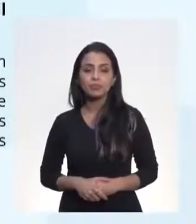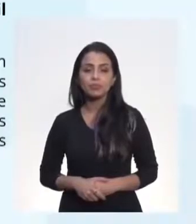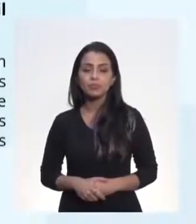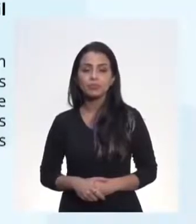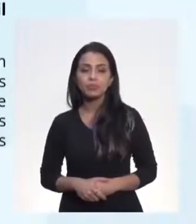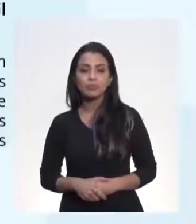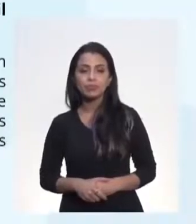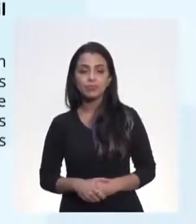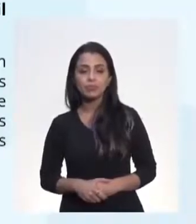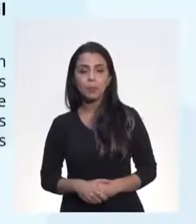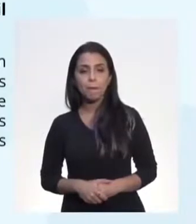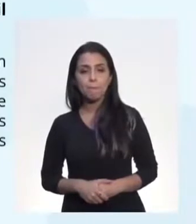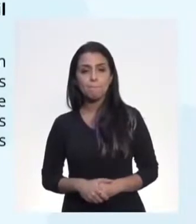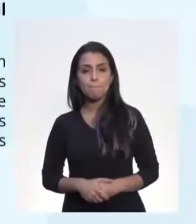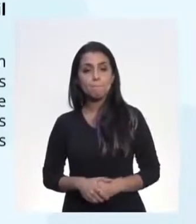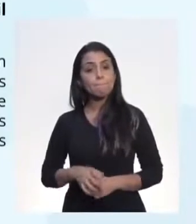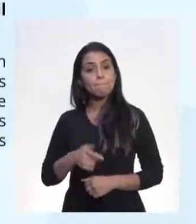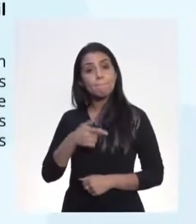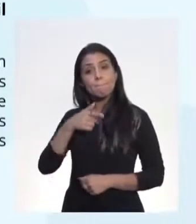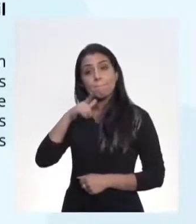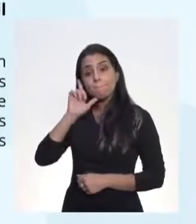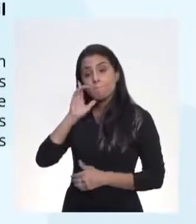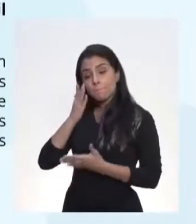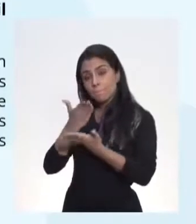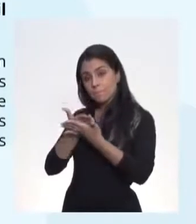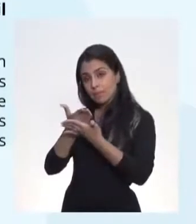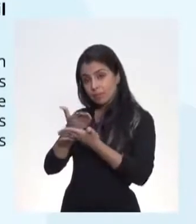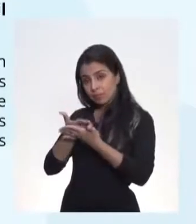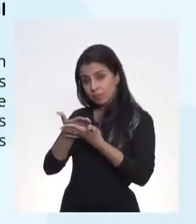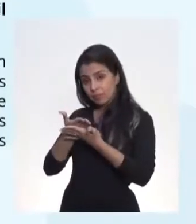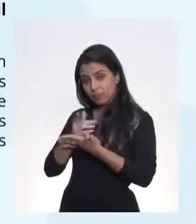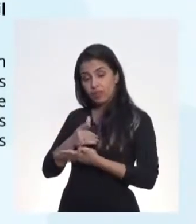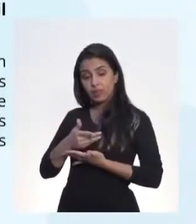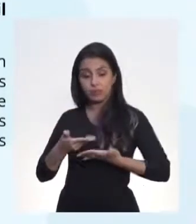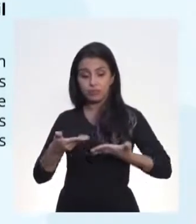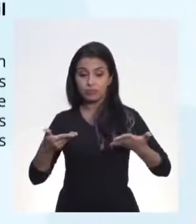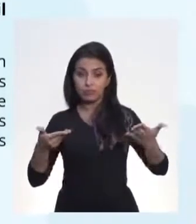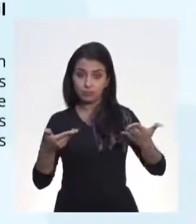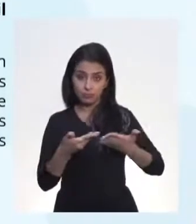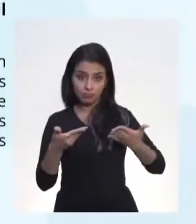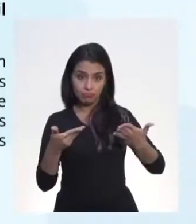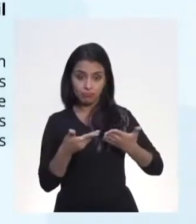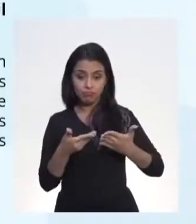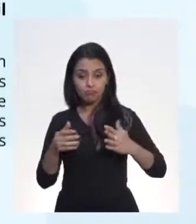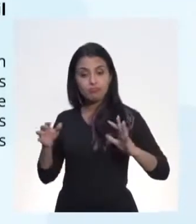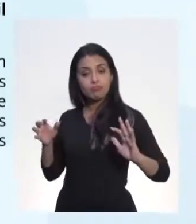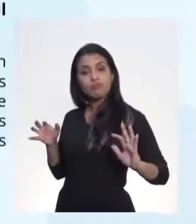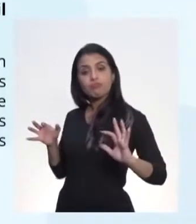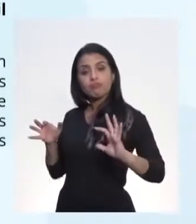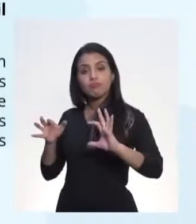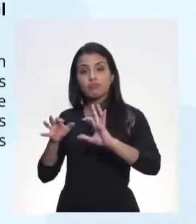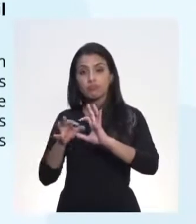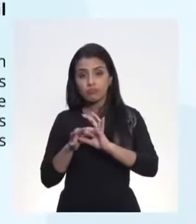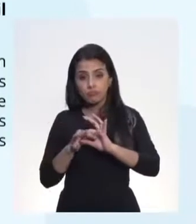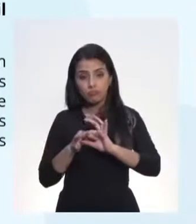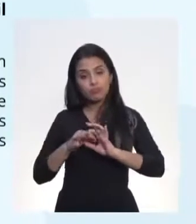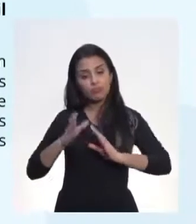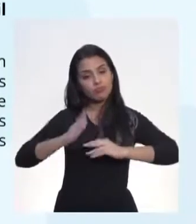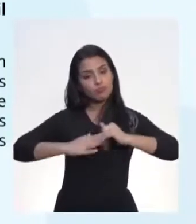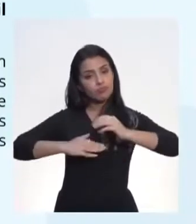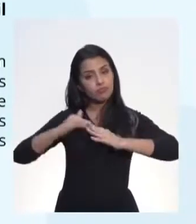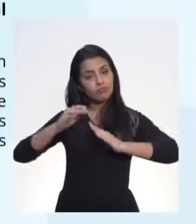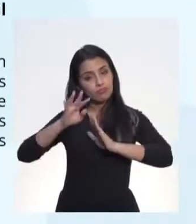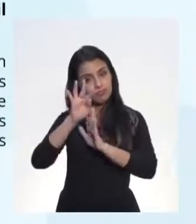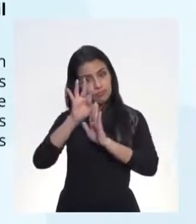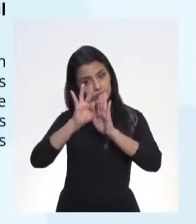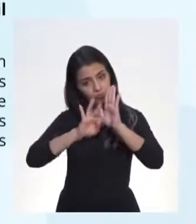leu na aula de ontem e os trechos que vamos ler na aula de hoje, eles fazem parte de uma produção de texto que foi